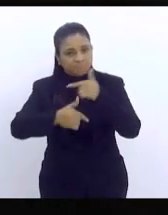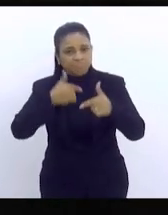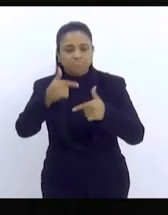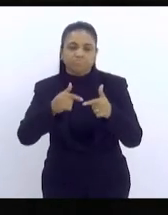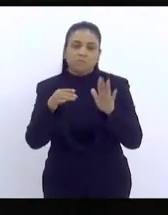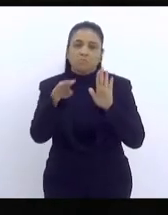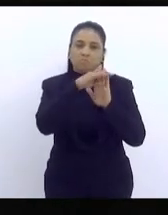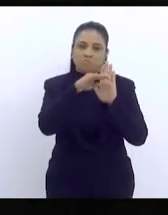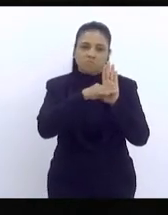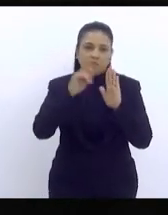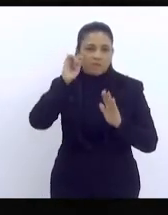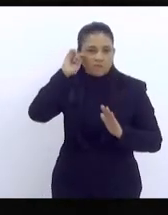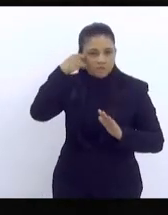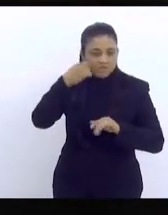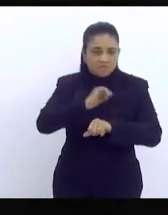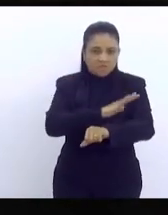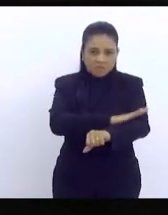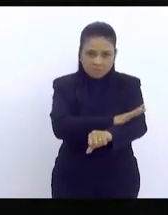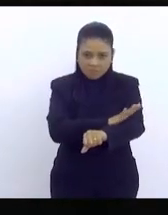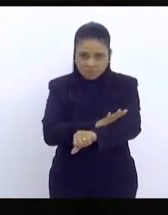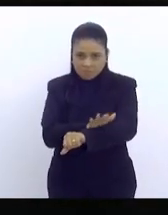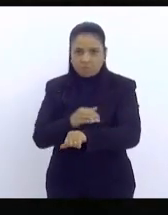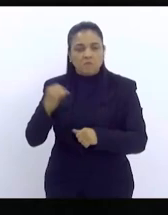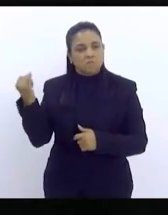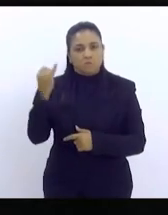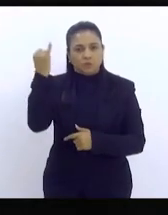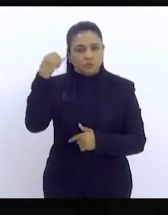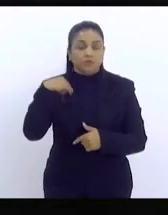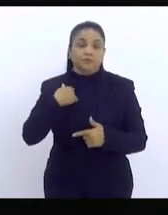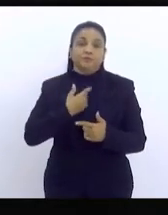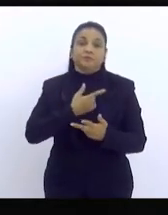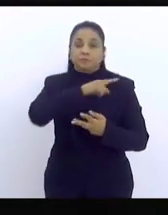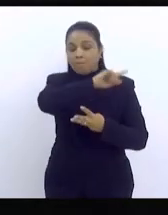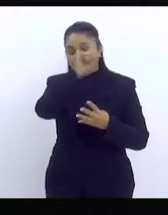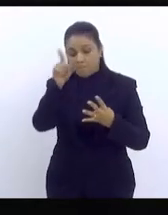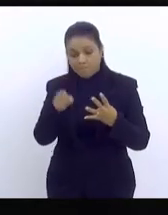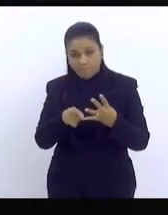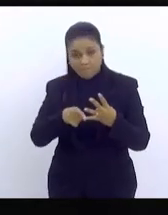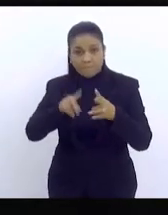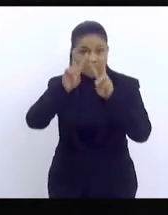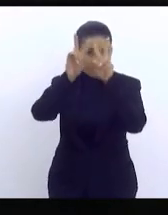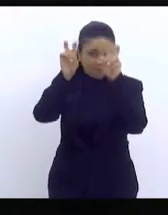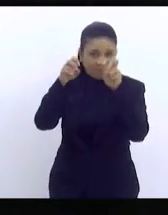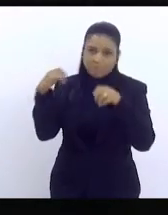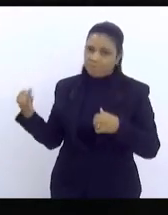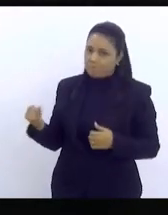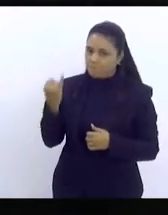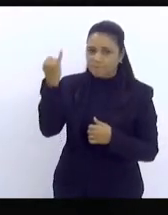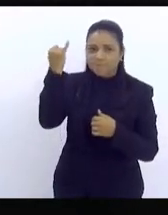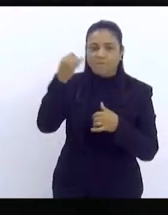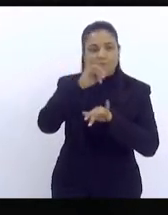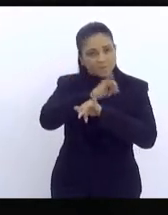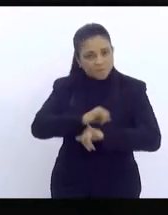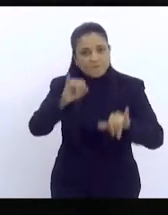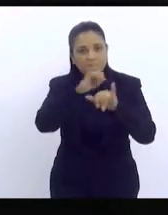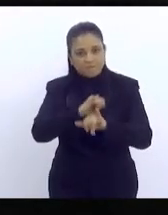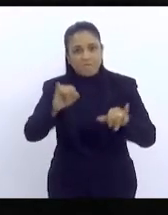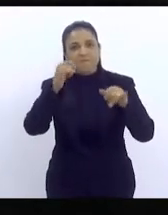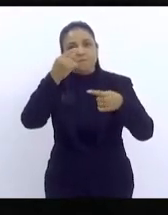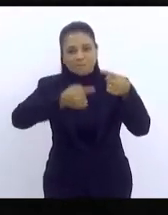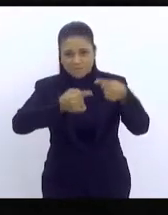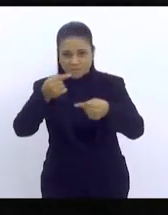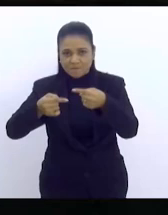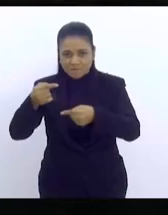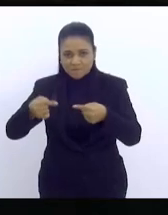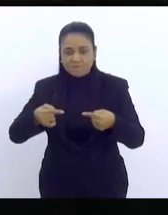é muito importante para nós outro tema também que é muito importante e que nós gostaríamos aqui de pegar